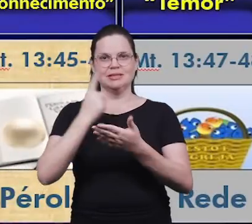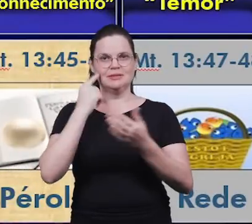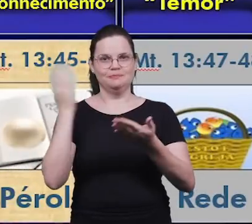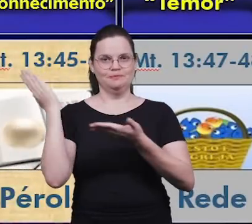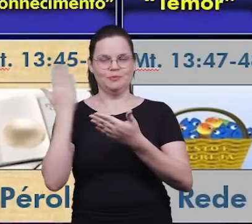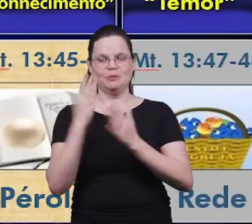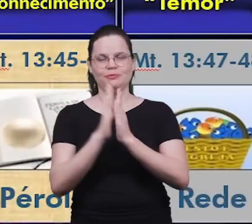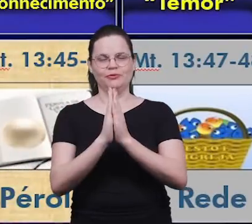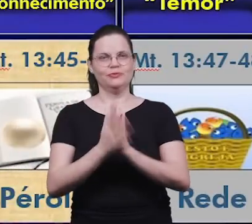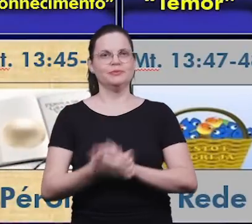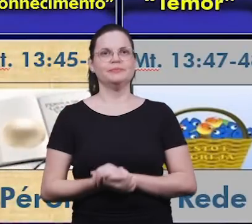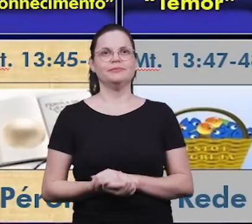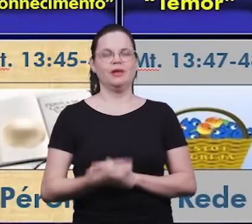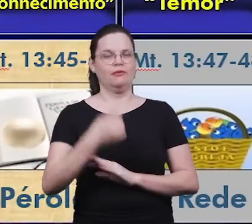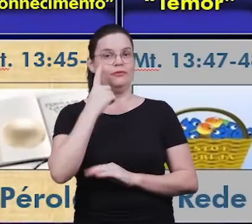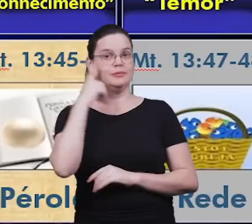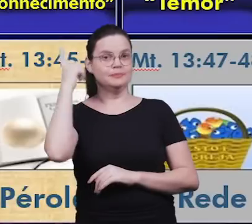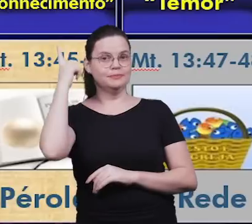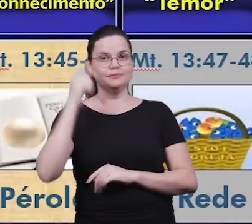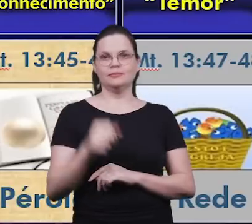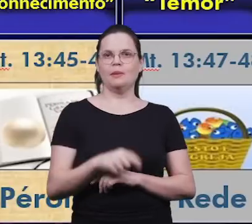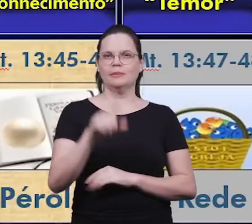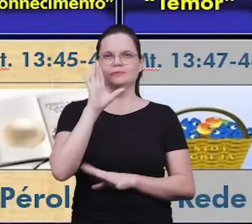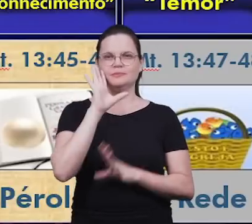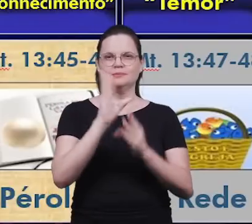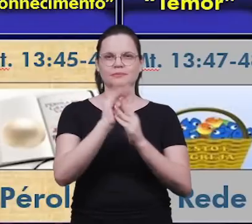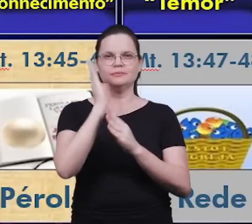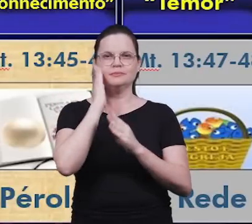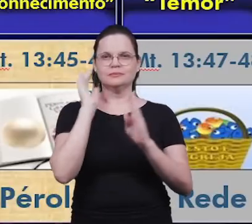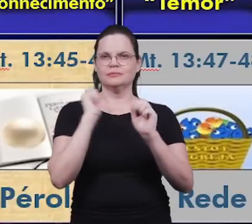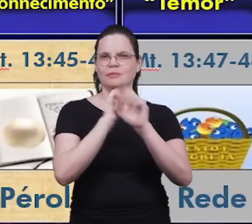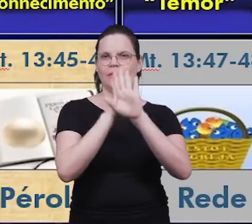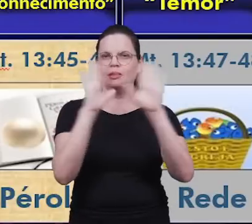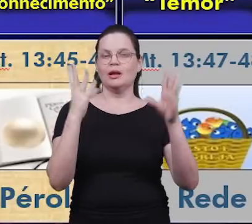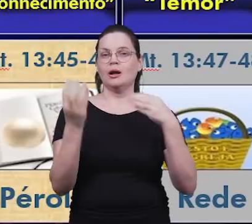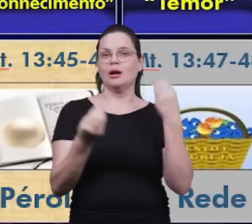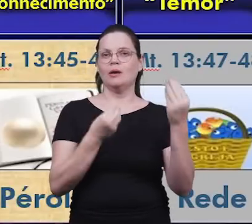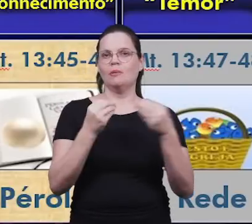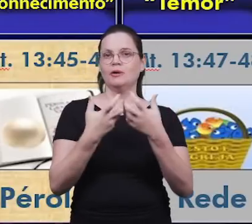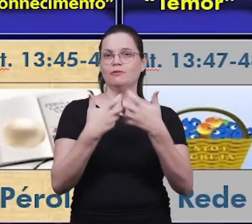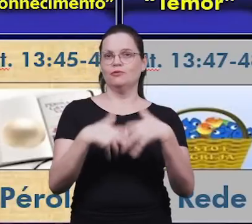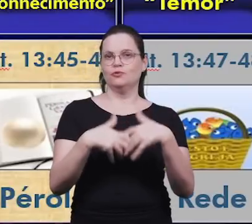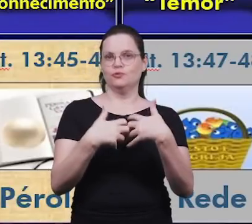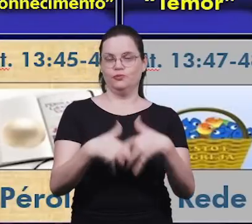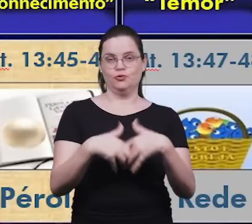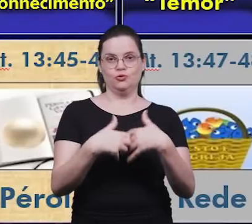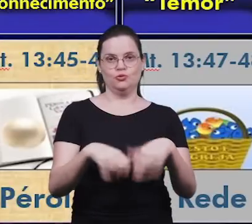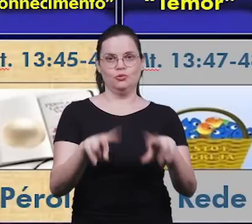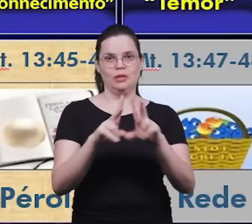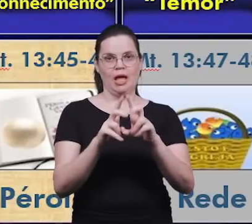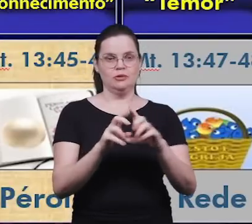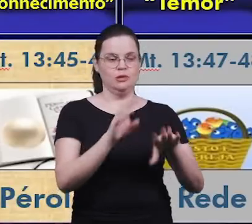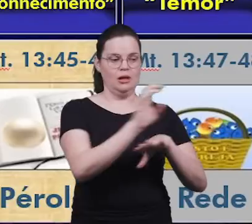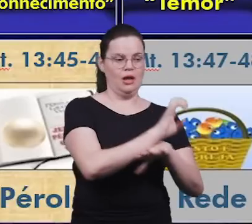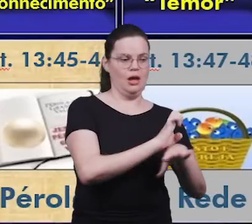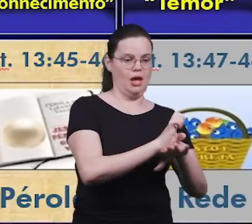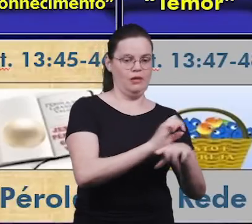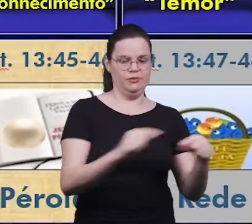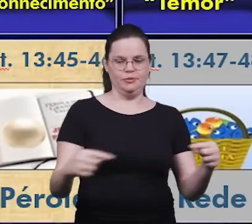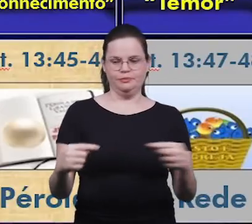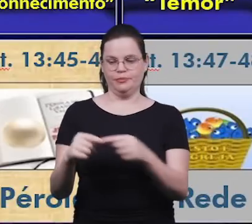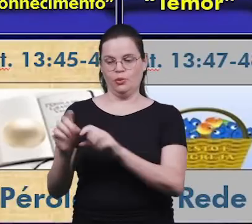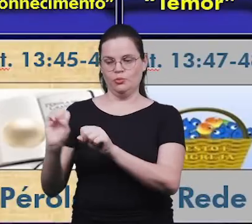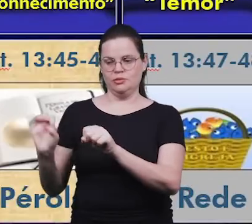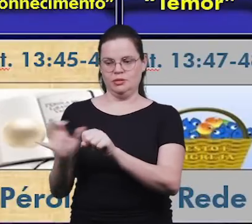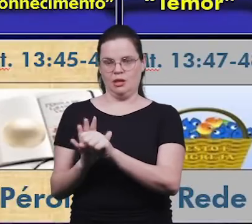nesse quadro para você compreender essa relação que foi feita e que nós vamos continuar fazendo. Porque